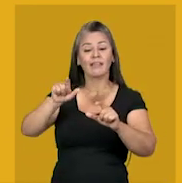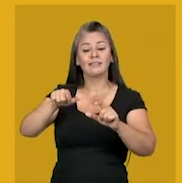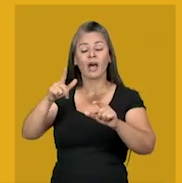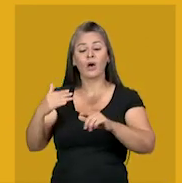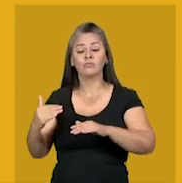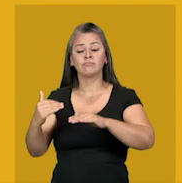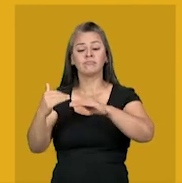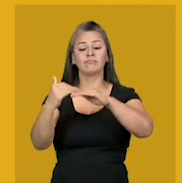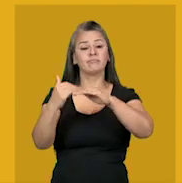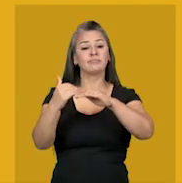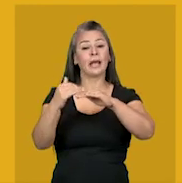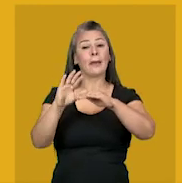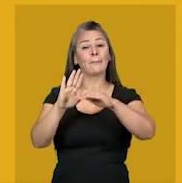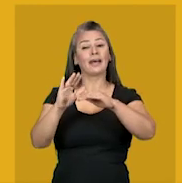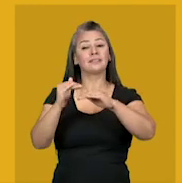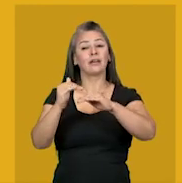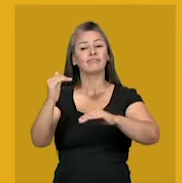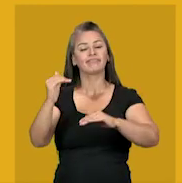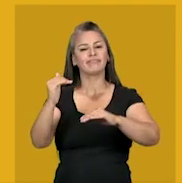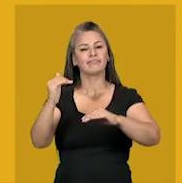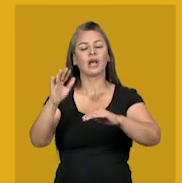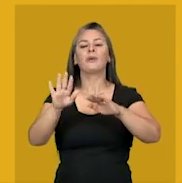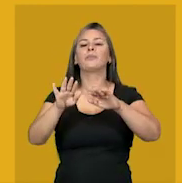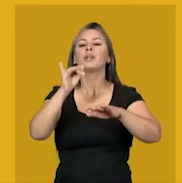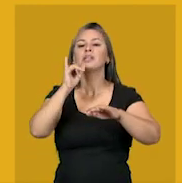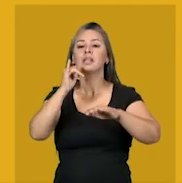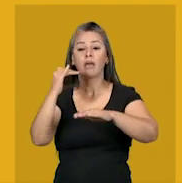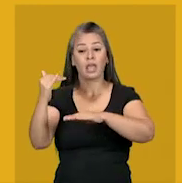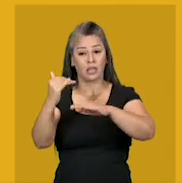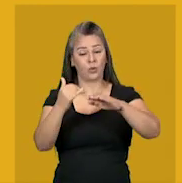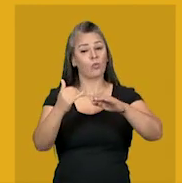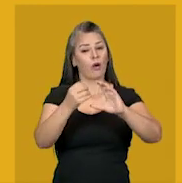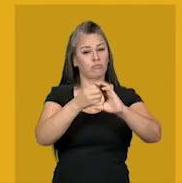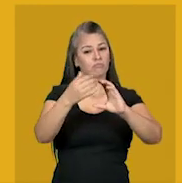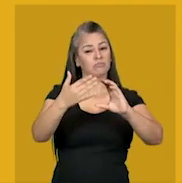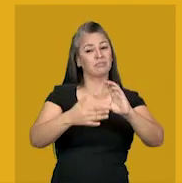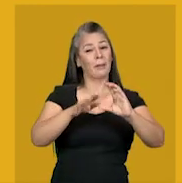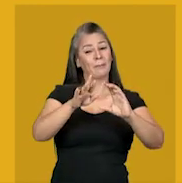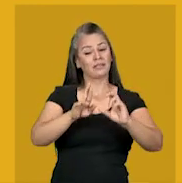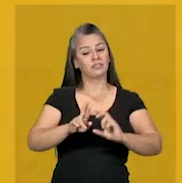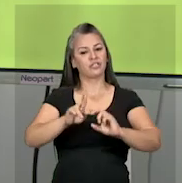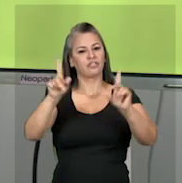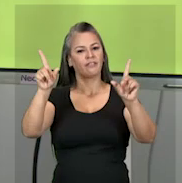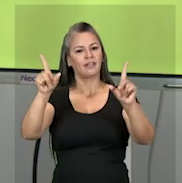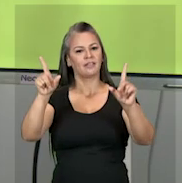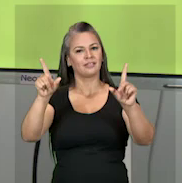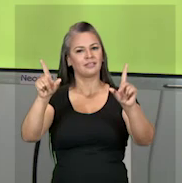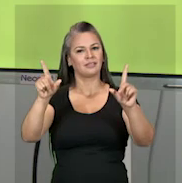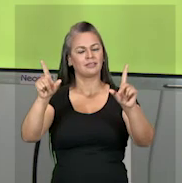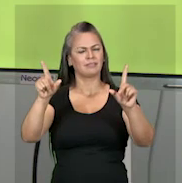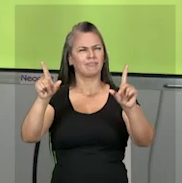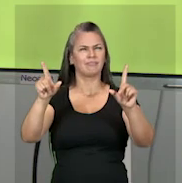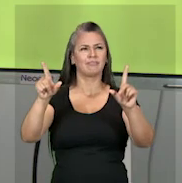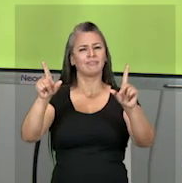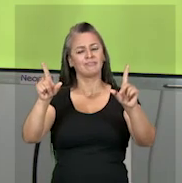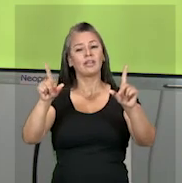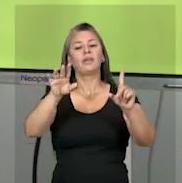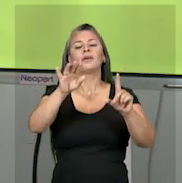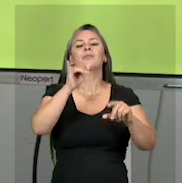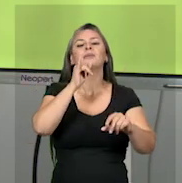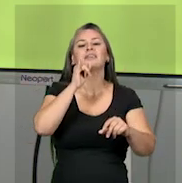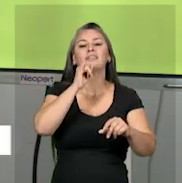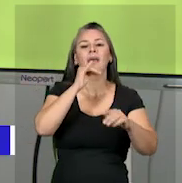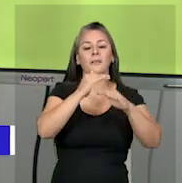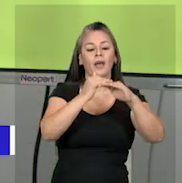quanto desiguais. São iguais por certos aspectos e desiguais por outros. Ou seja, igualdade e desigualdade, a gente